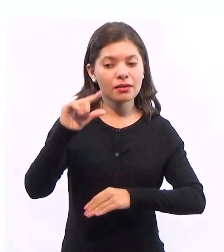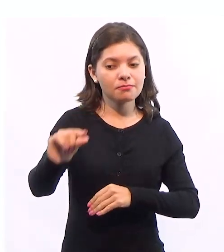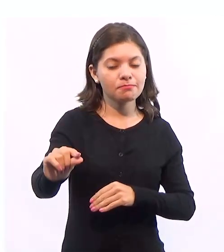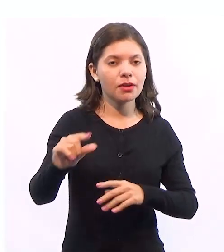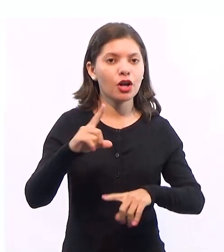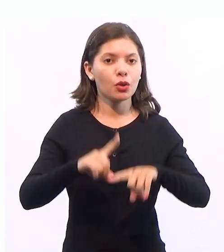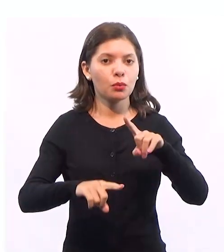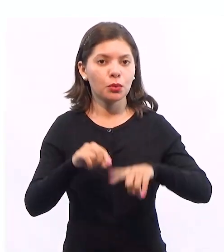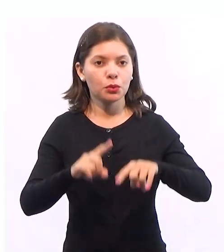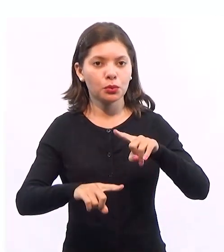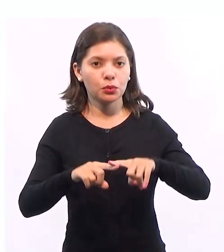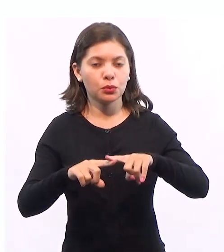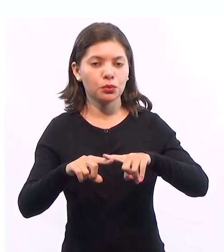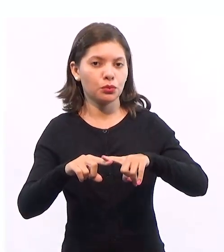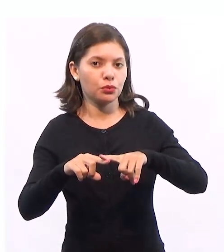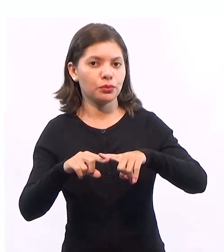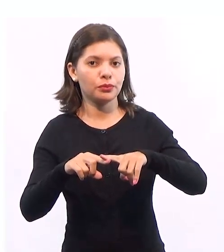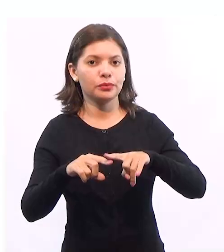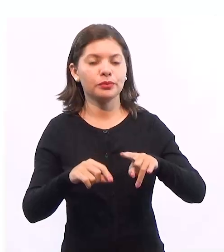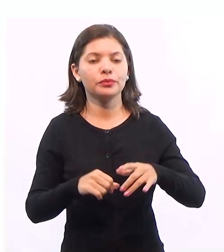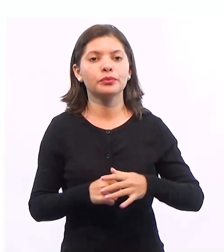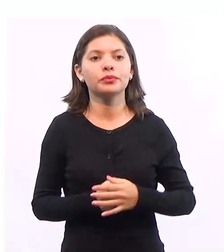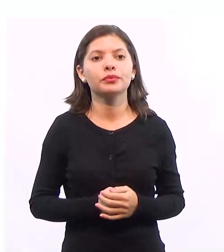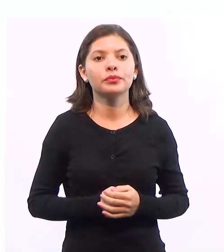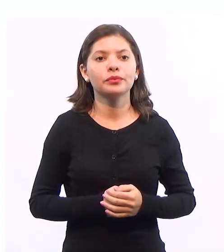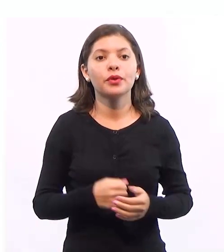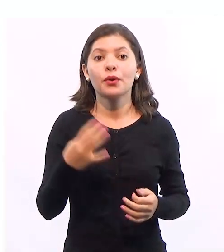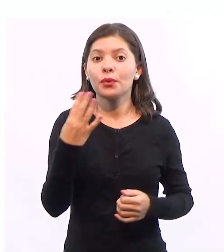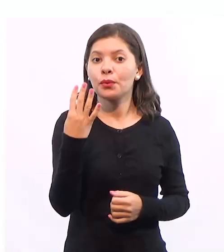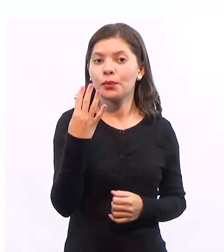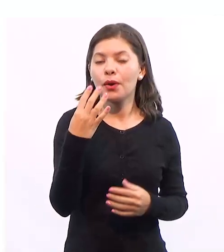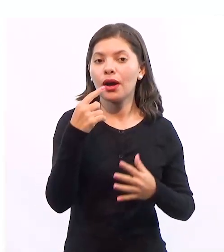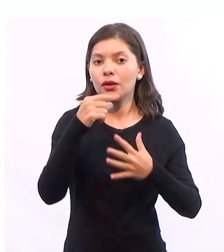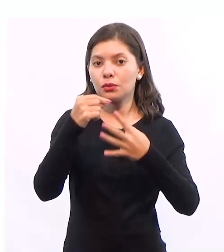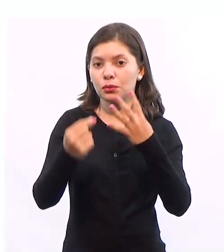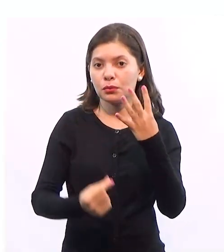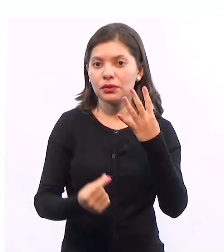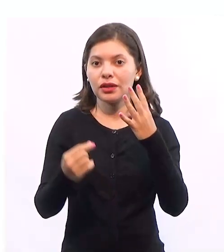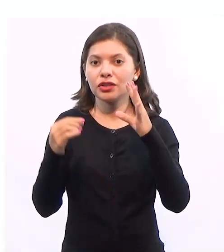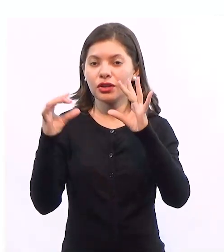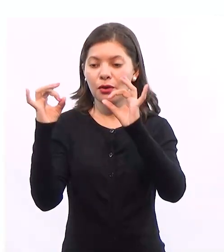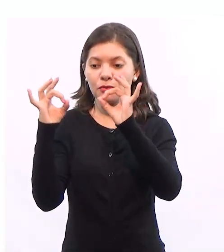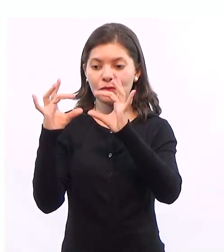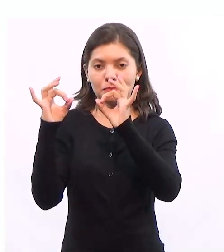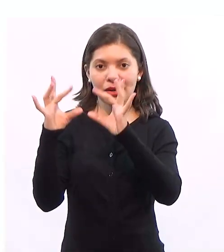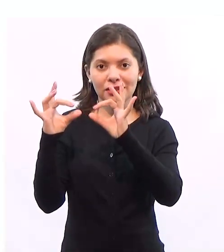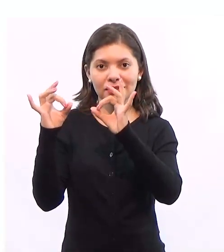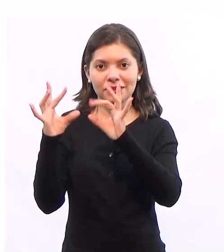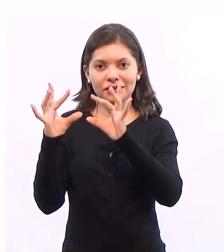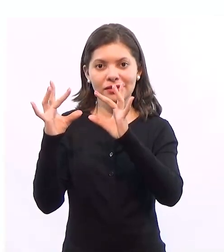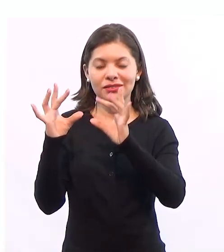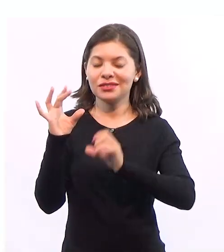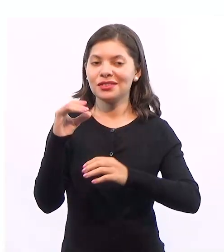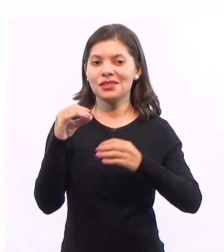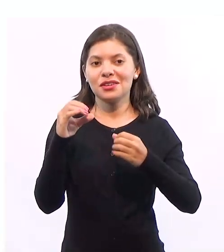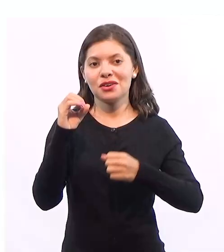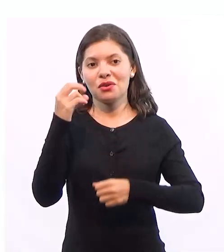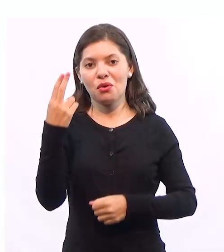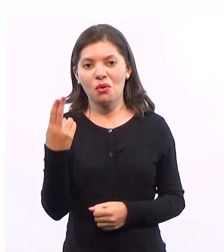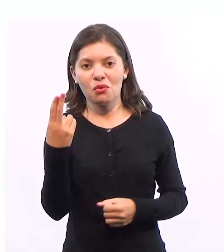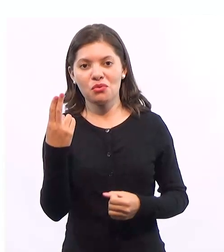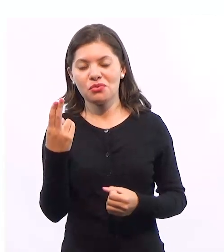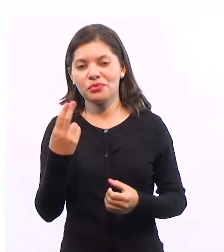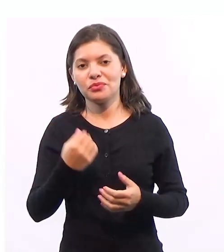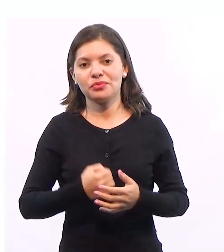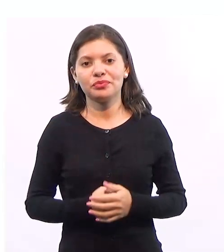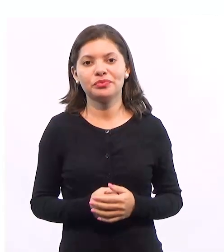produtos, que é onde sai aí o produto ou serviço pronto para o consumo. Um quarto componente é conhecido como feedback, tá? Ou